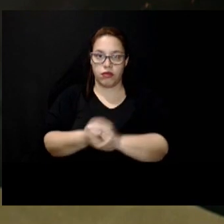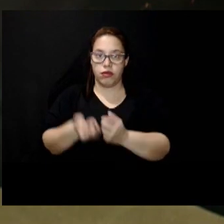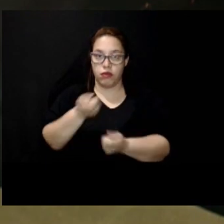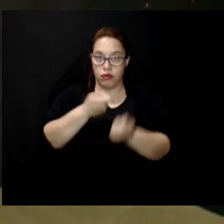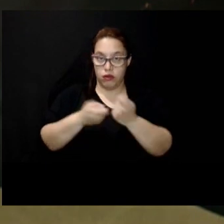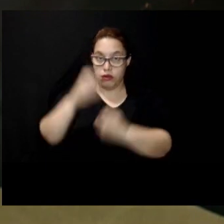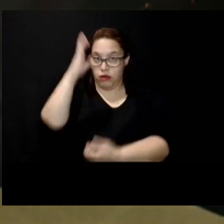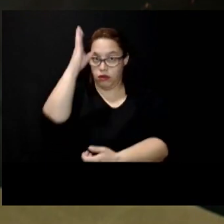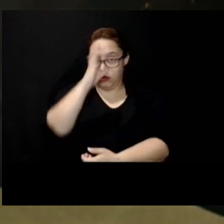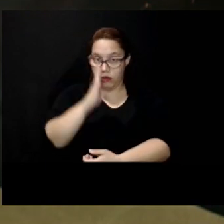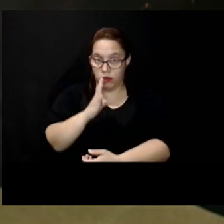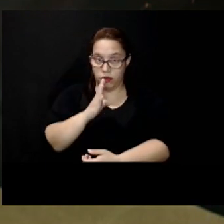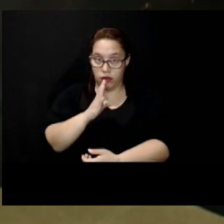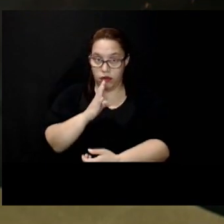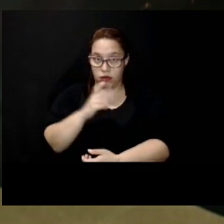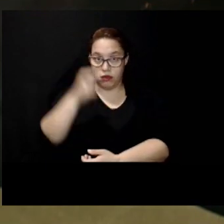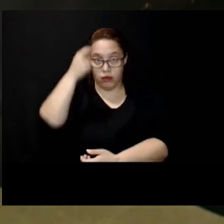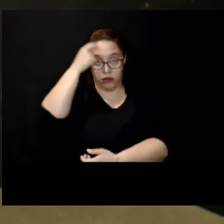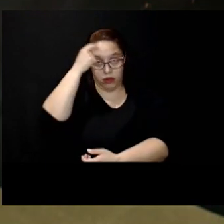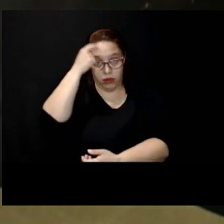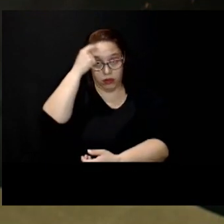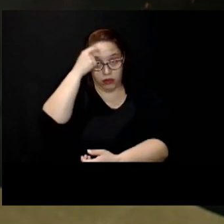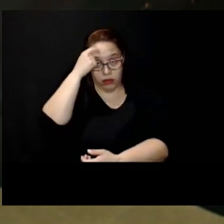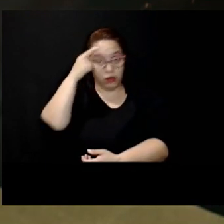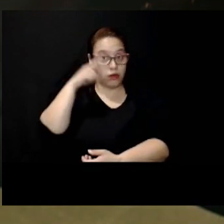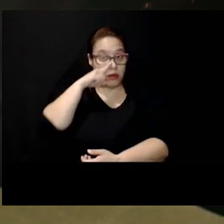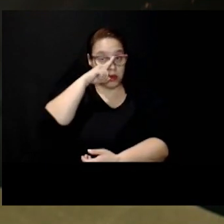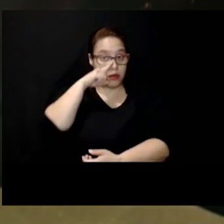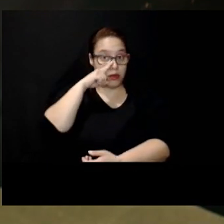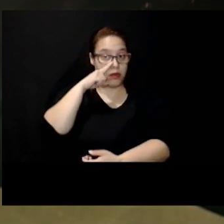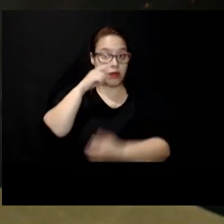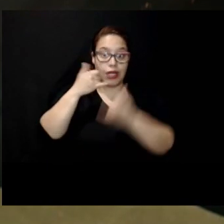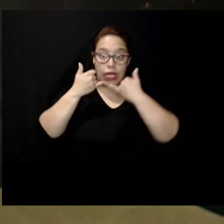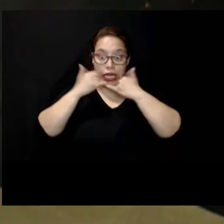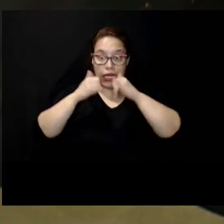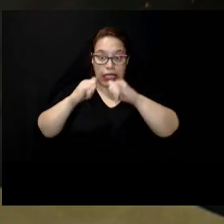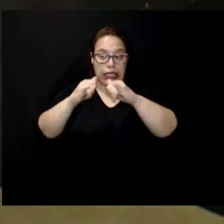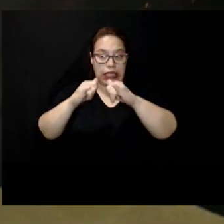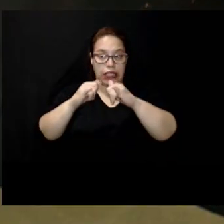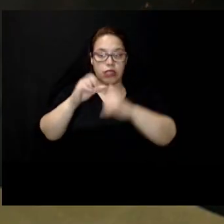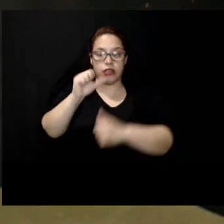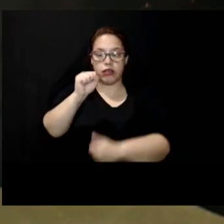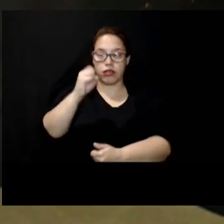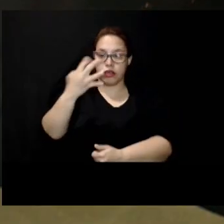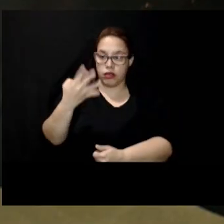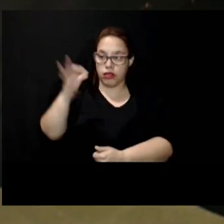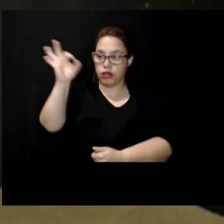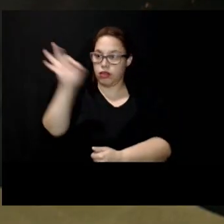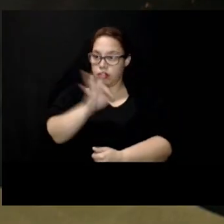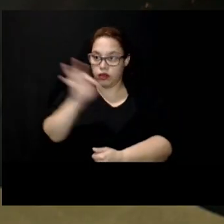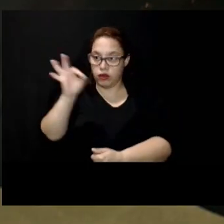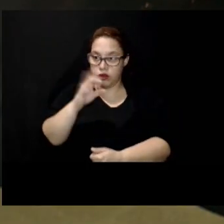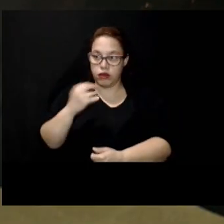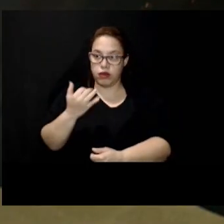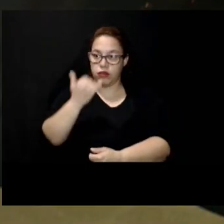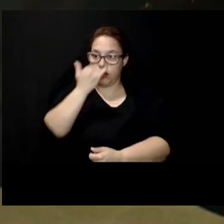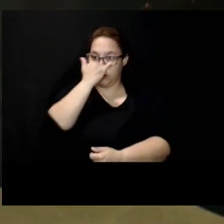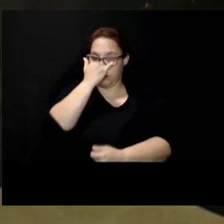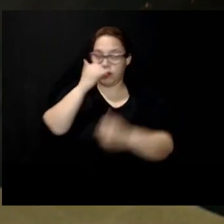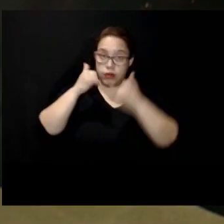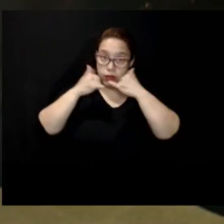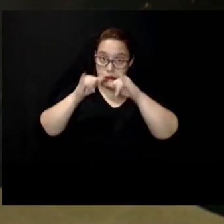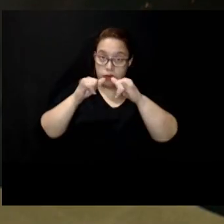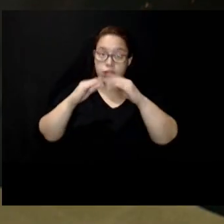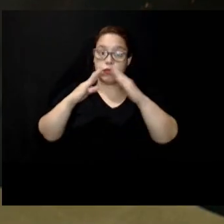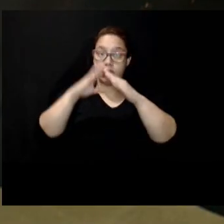de Conscientização para Perigos da Eletricidade, 84% dos acidentes elétricos domésticos